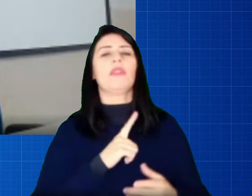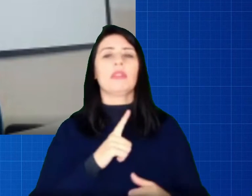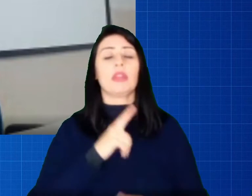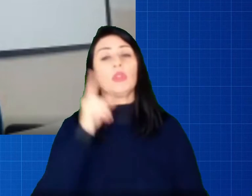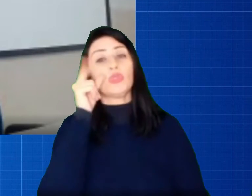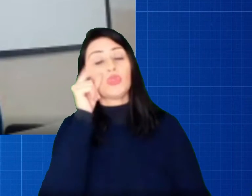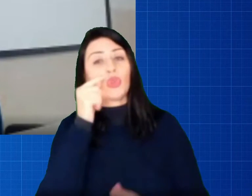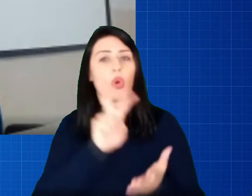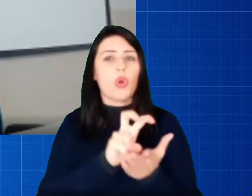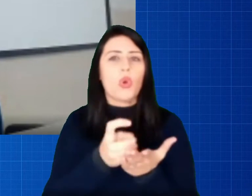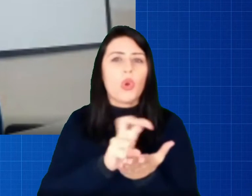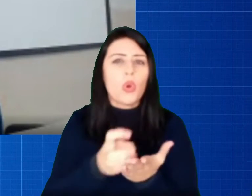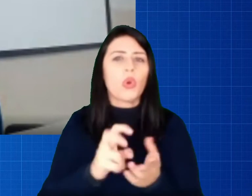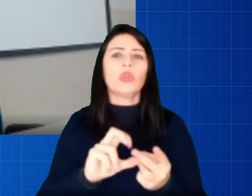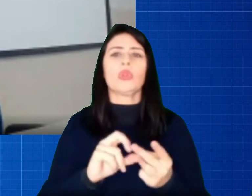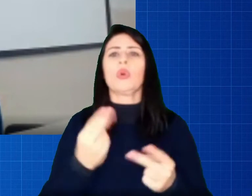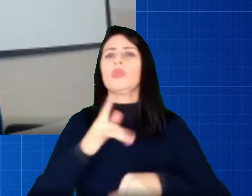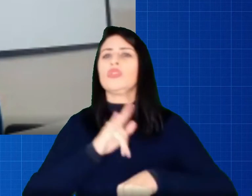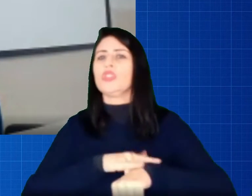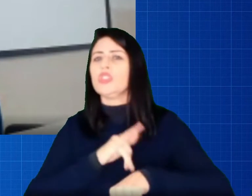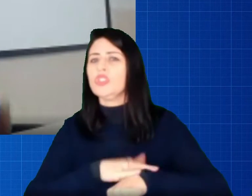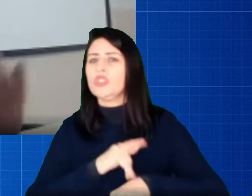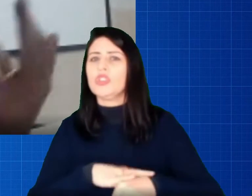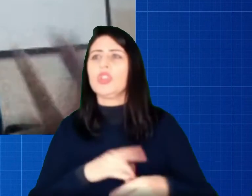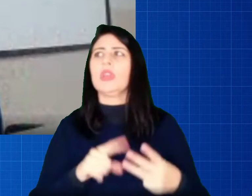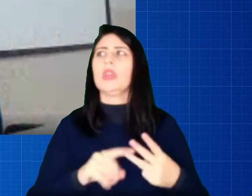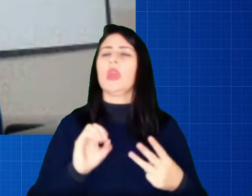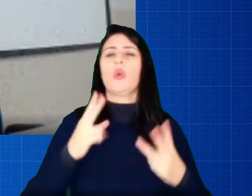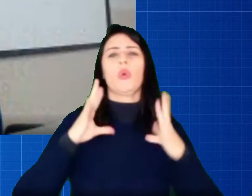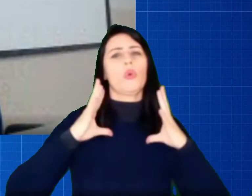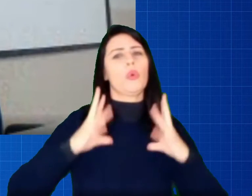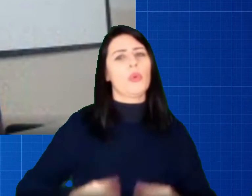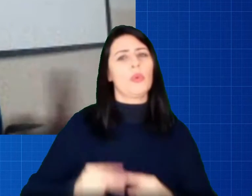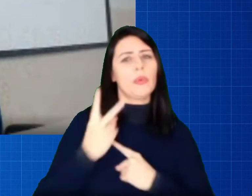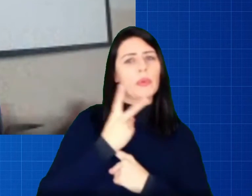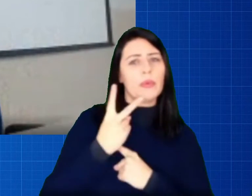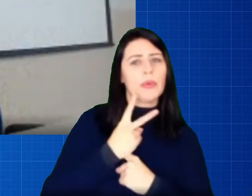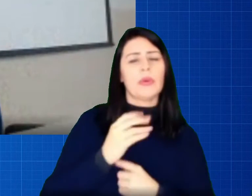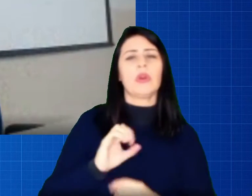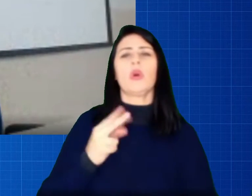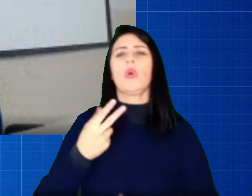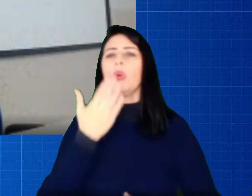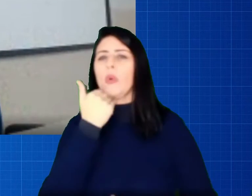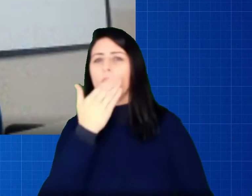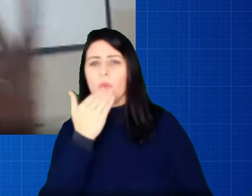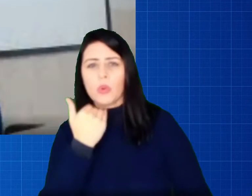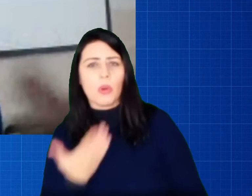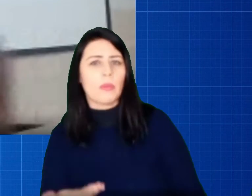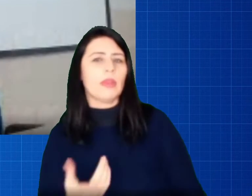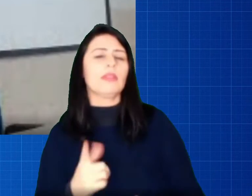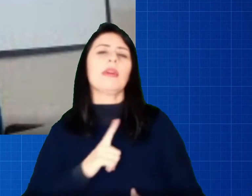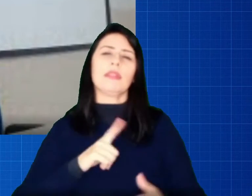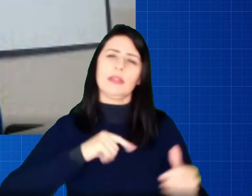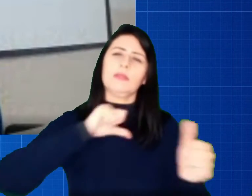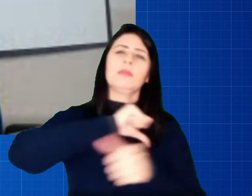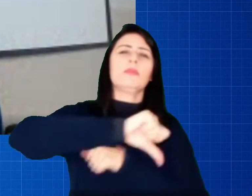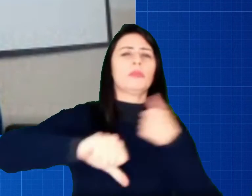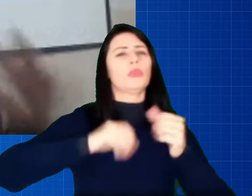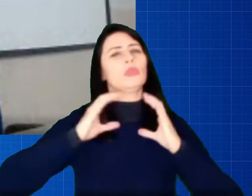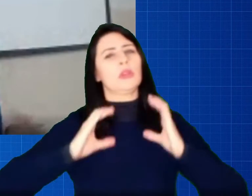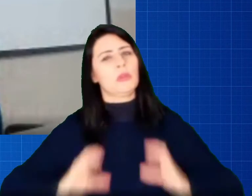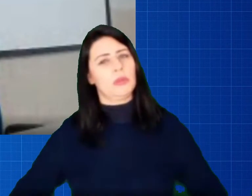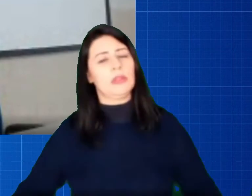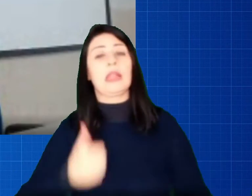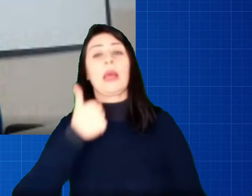de maneira mais agressiva, ela muda o comportamento. É o comportamento no sono, é o comportamento no xixi, é o comportamento na higiene, é